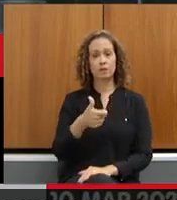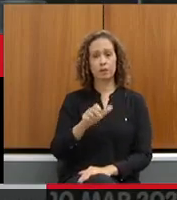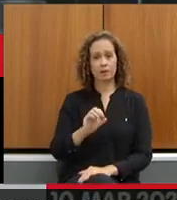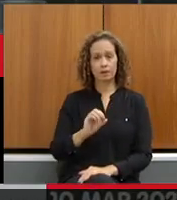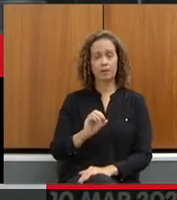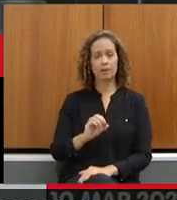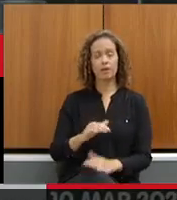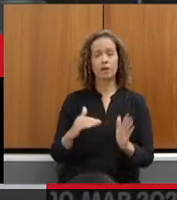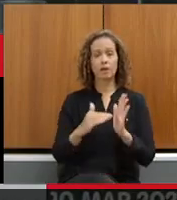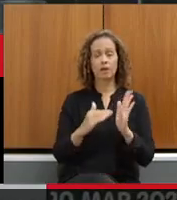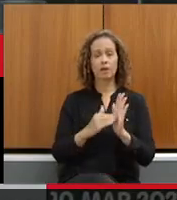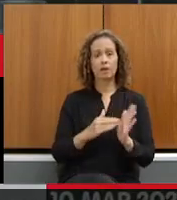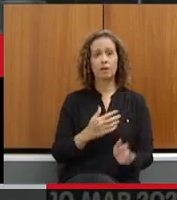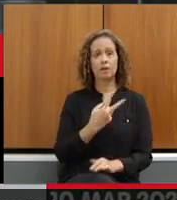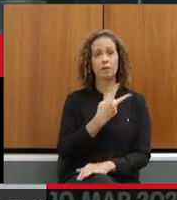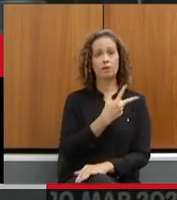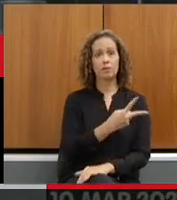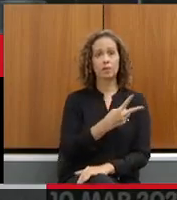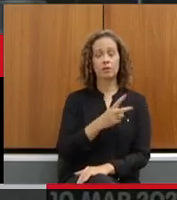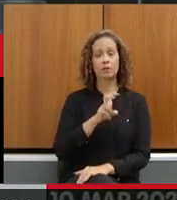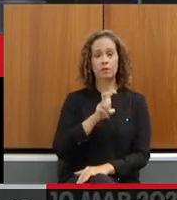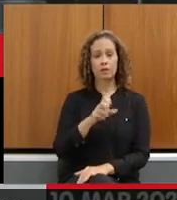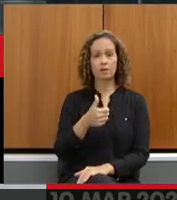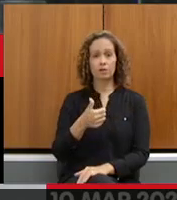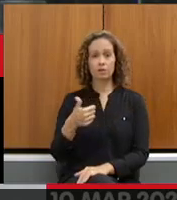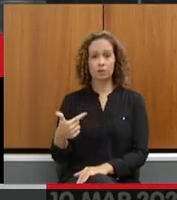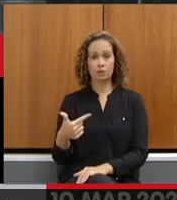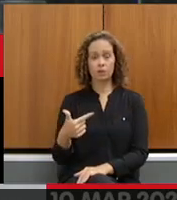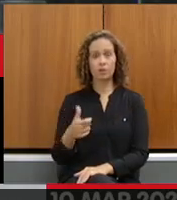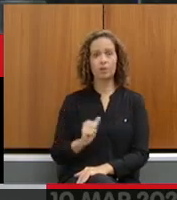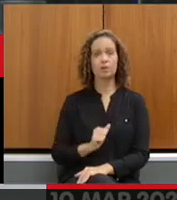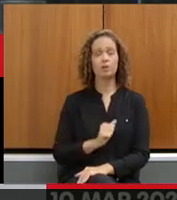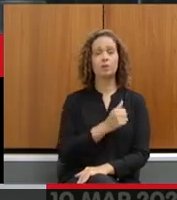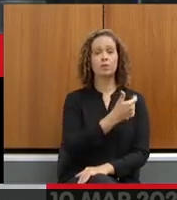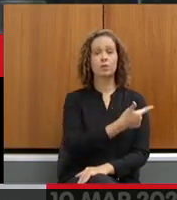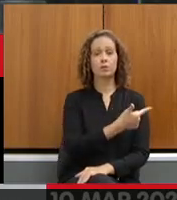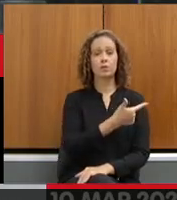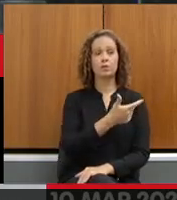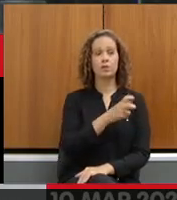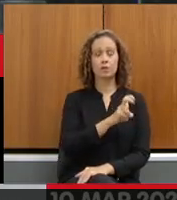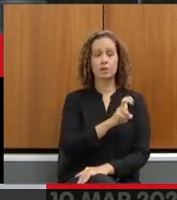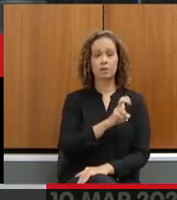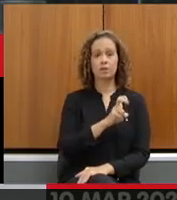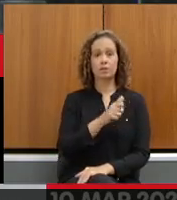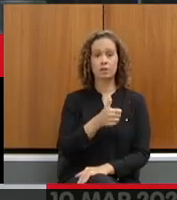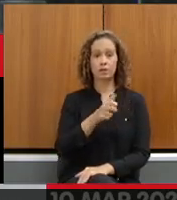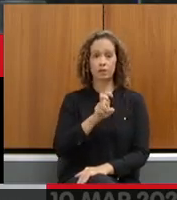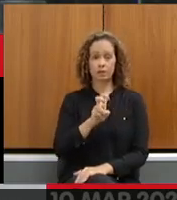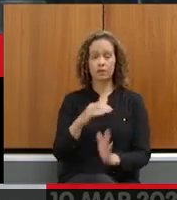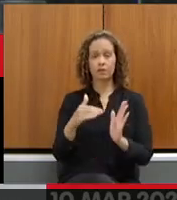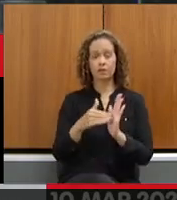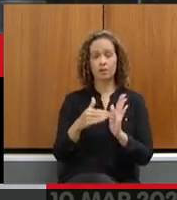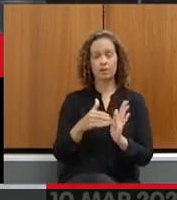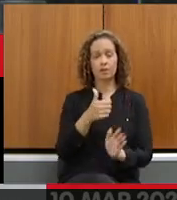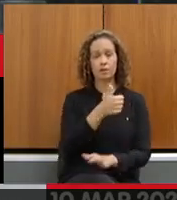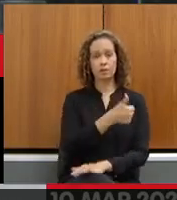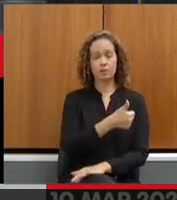a 2512 2515 2555 2545 2595lmt